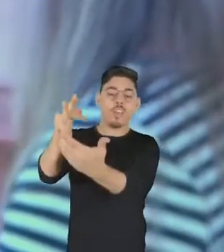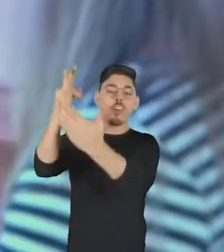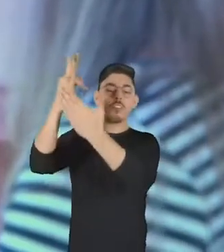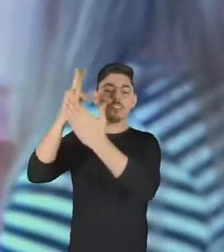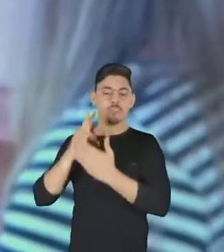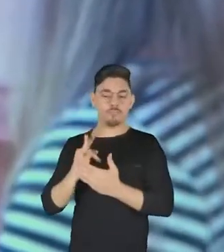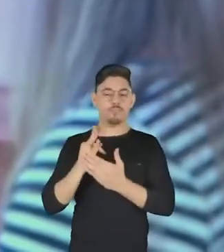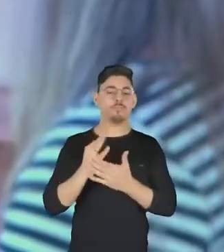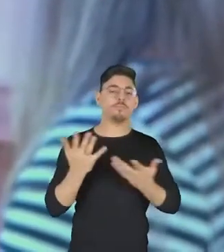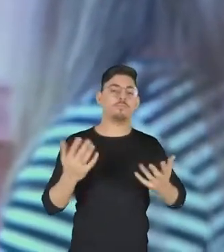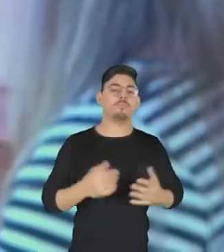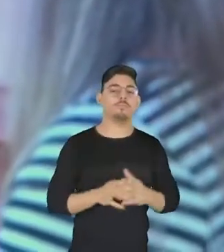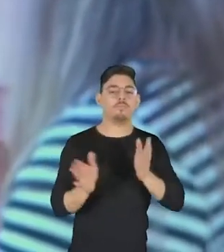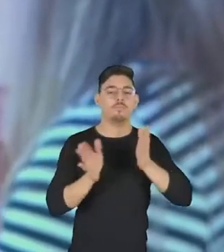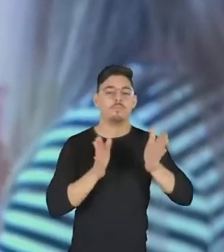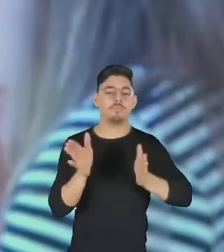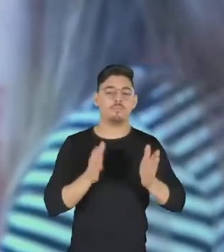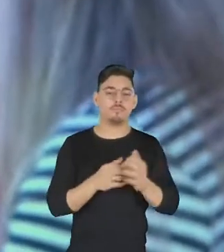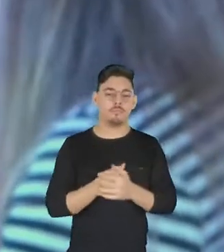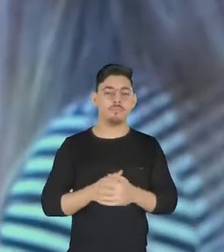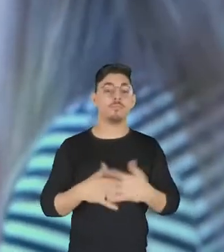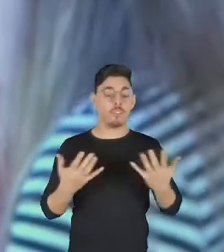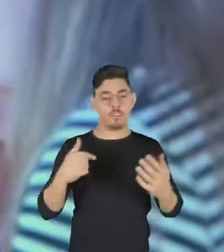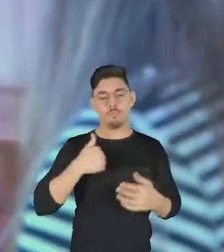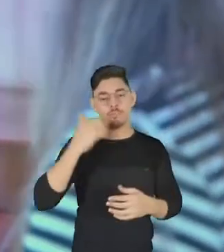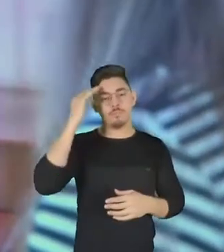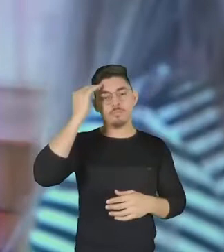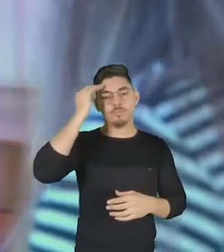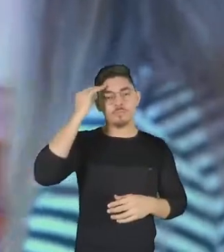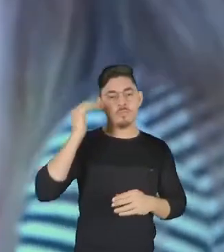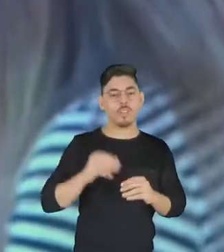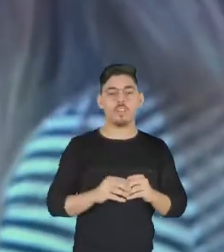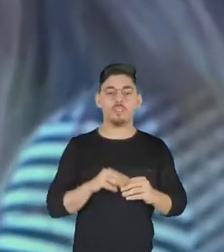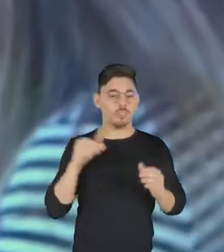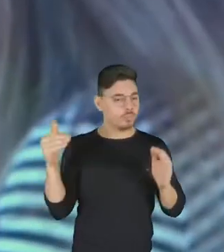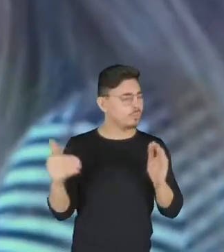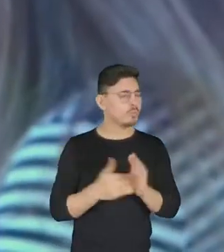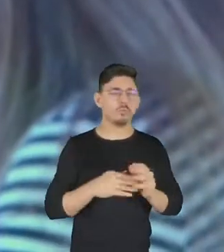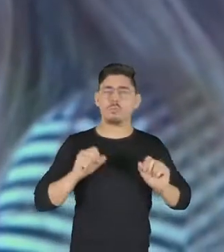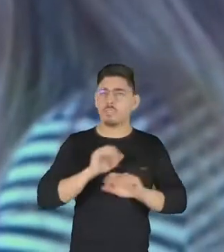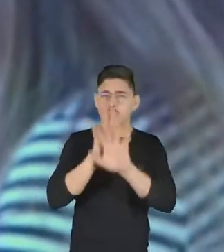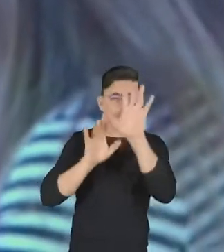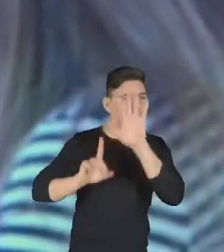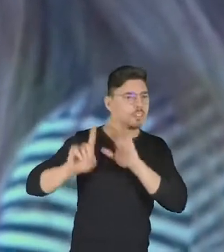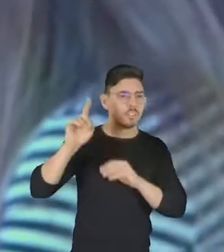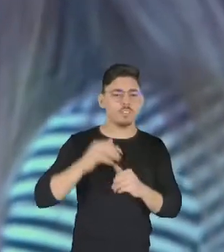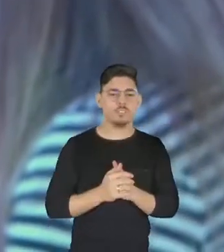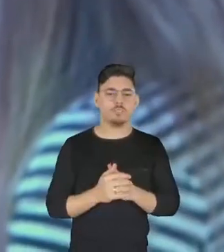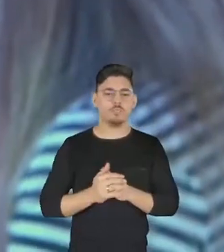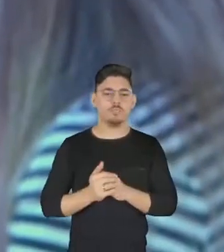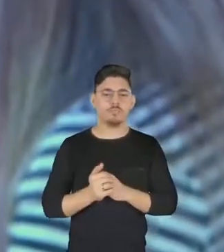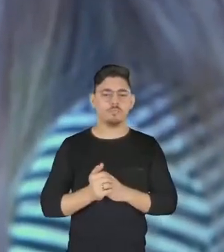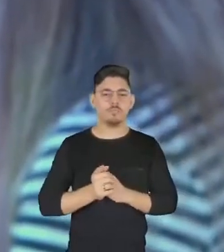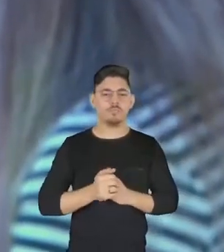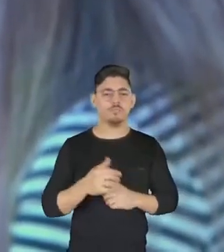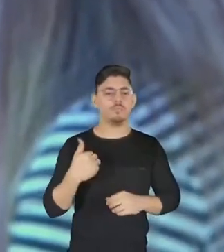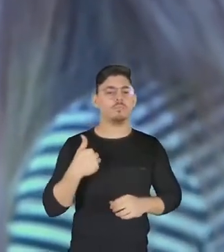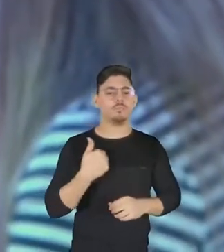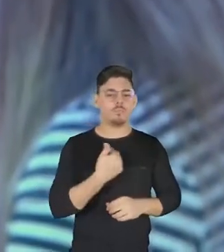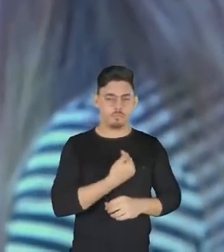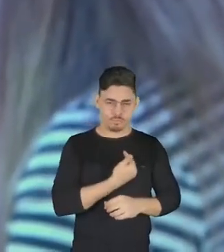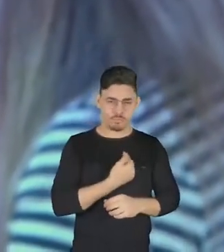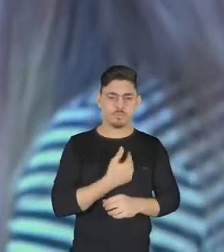nisso um pouco antes. Eu entendo que tudo glorifica a Deus. Então, nós